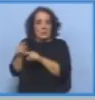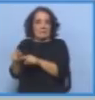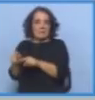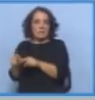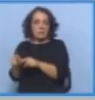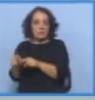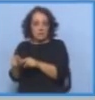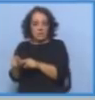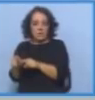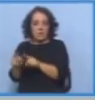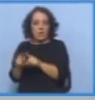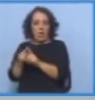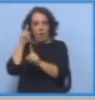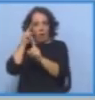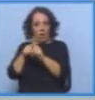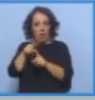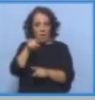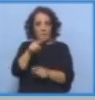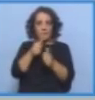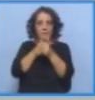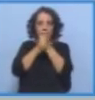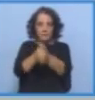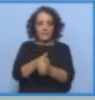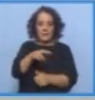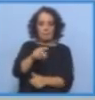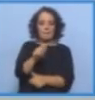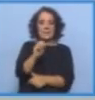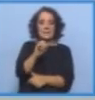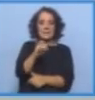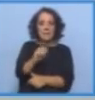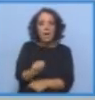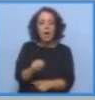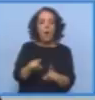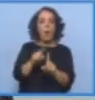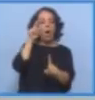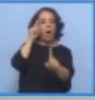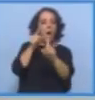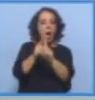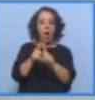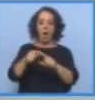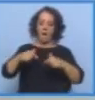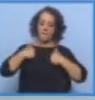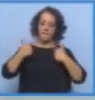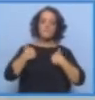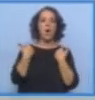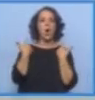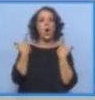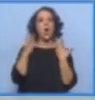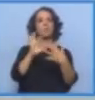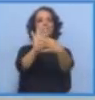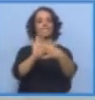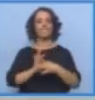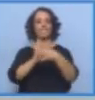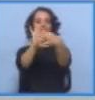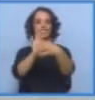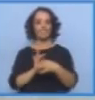eles, o messianismo era ter a primazia, serem eles colaboradores deste messianismo